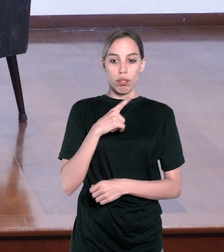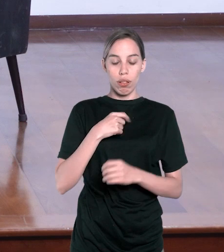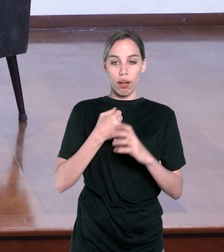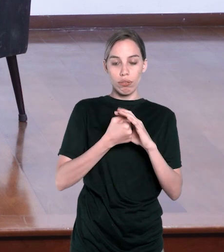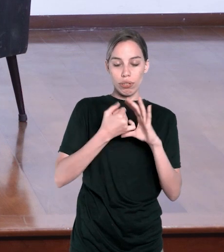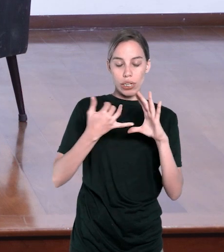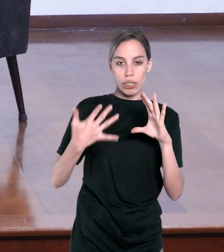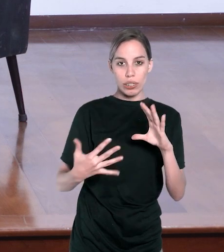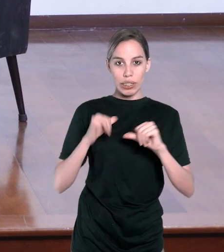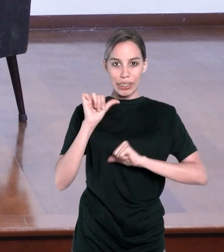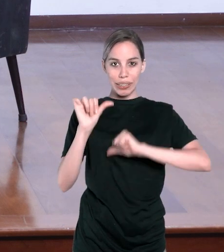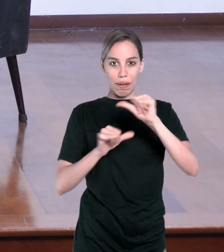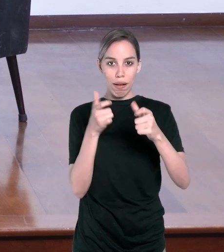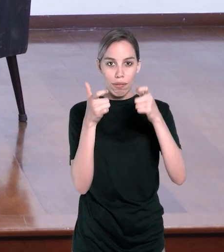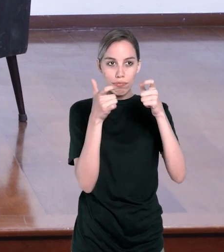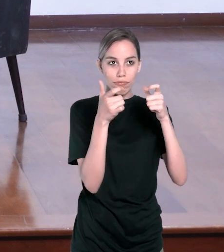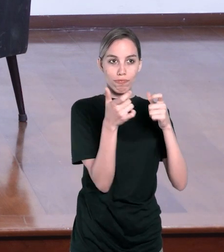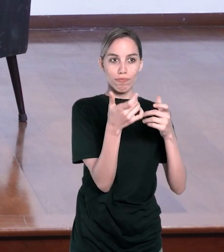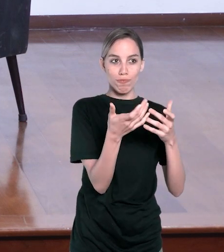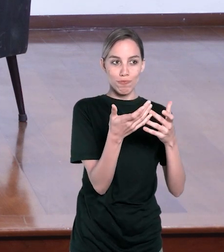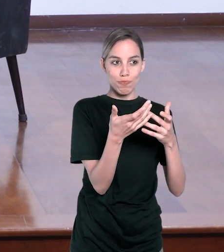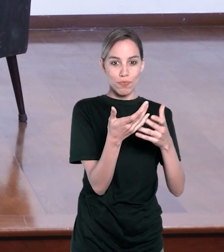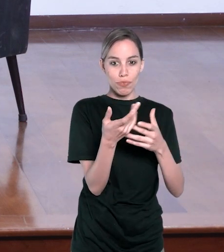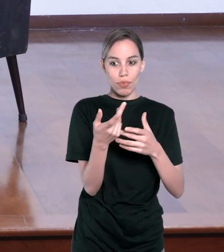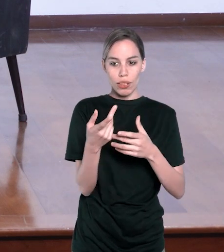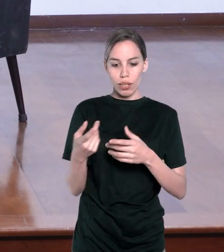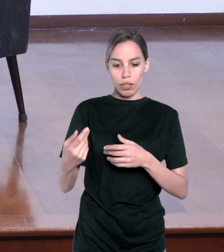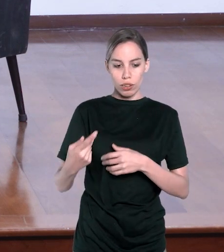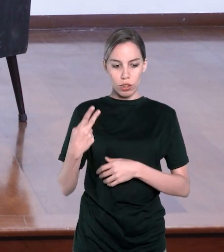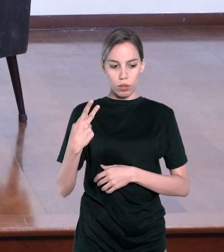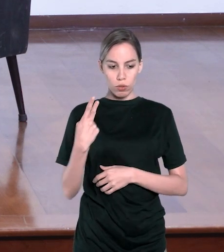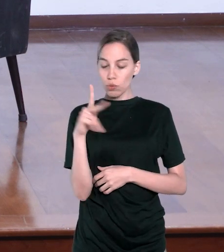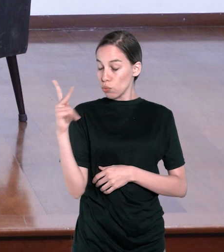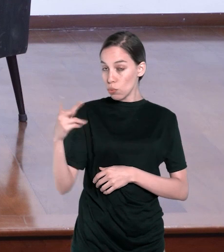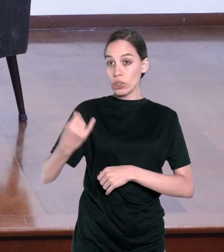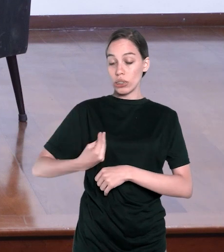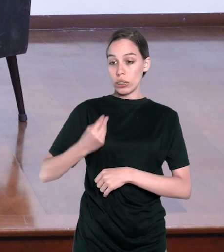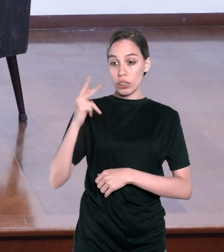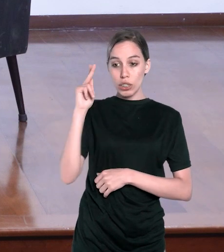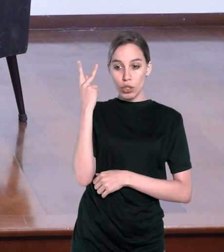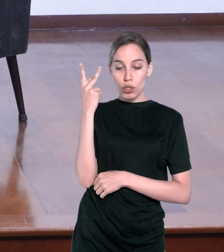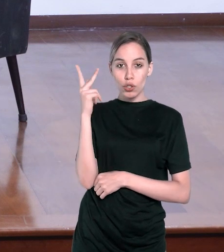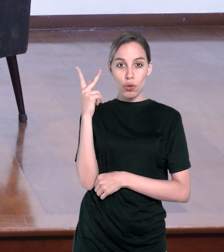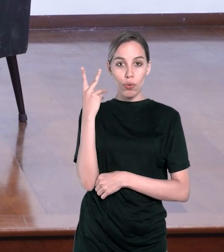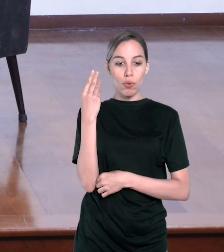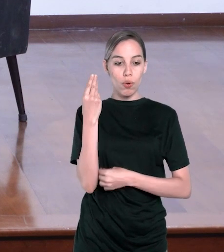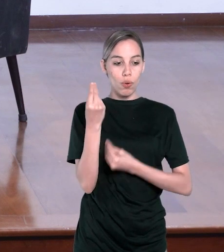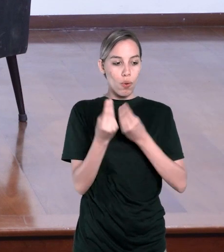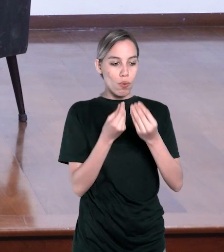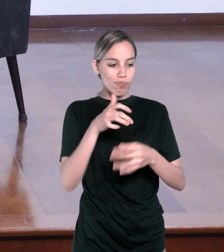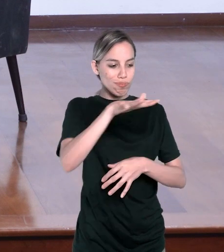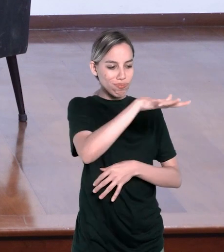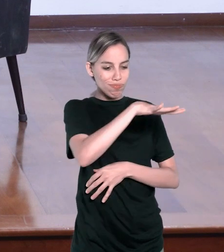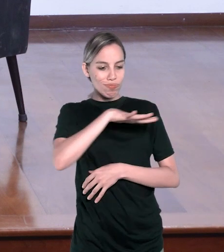jornalista de transformar, de levar para as suas histórias, né, um pouco desse ambiente que